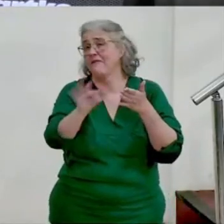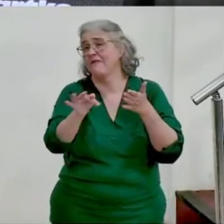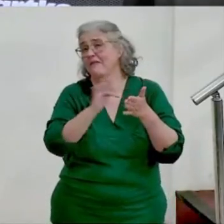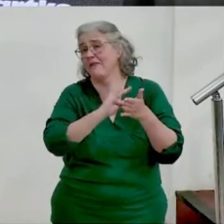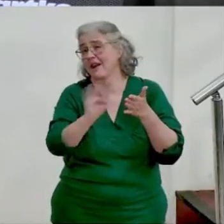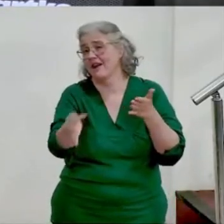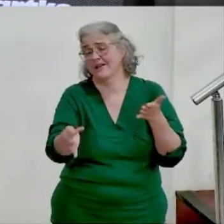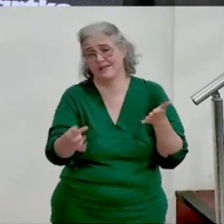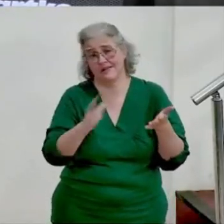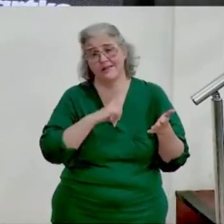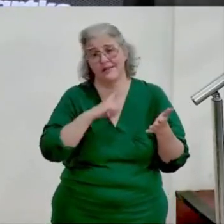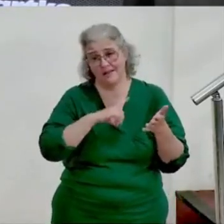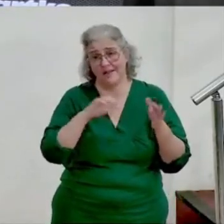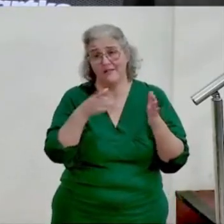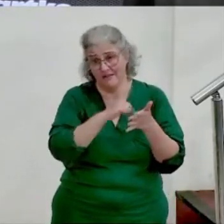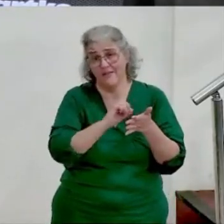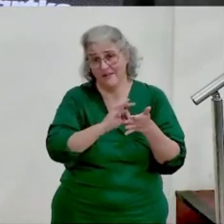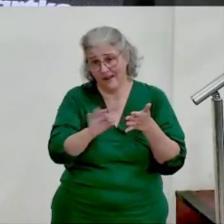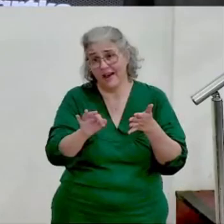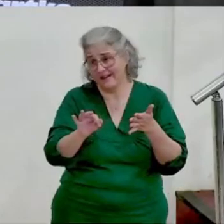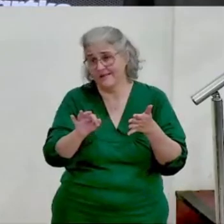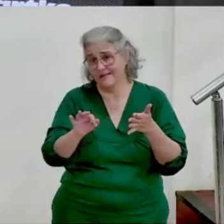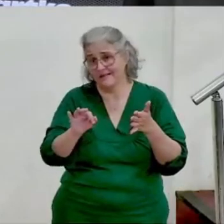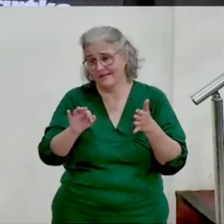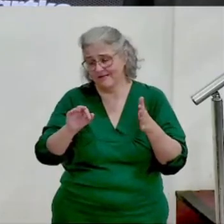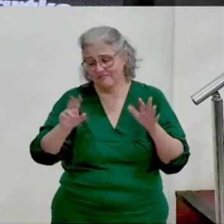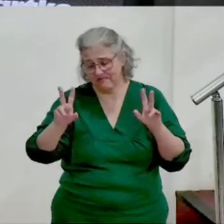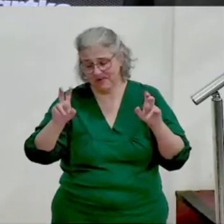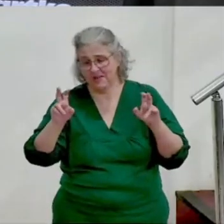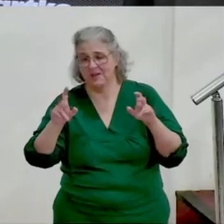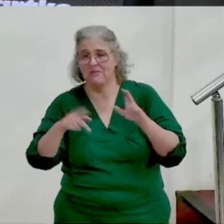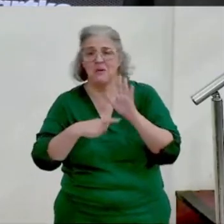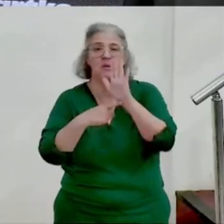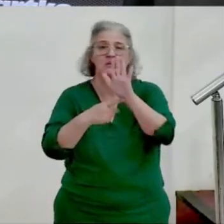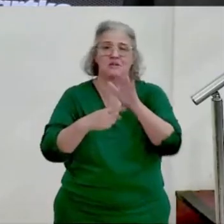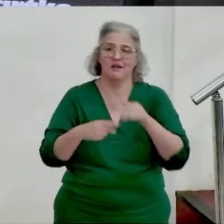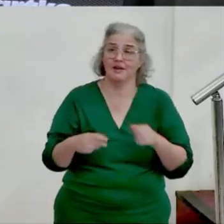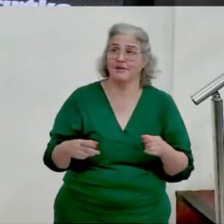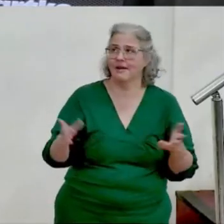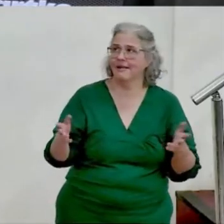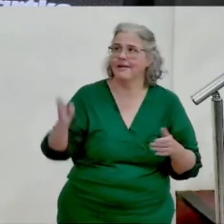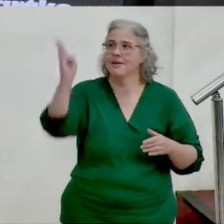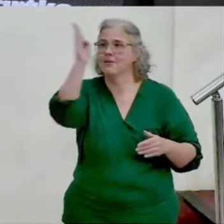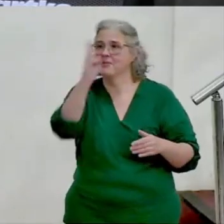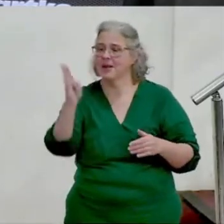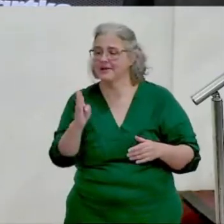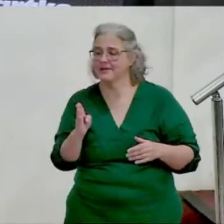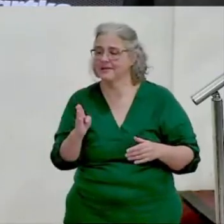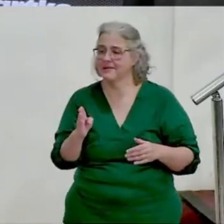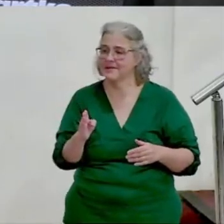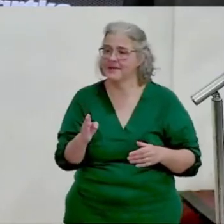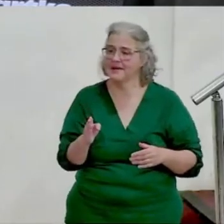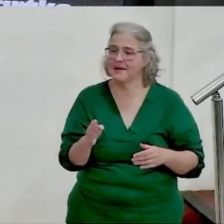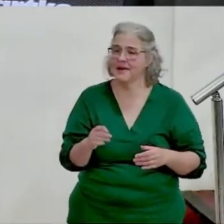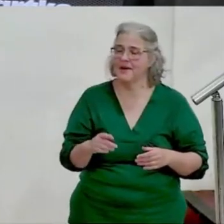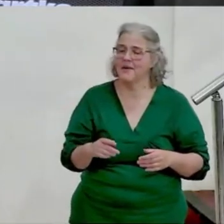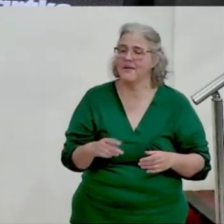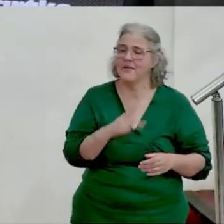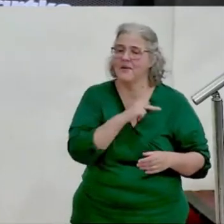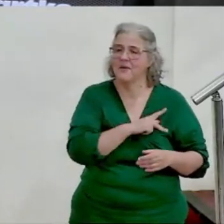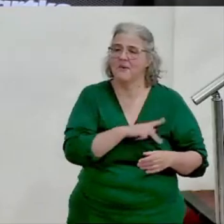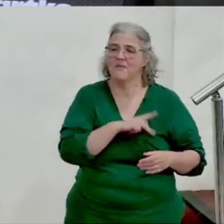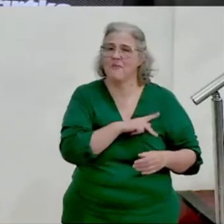5. Ninguém segura este país. Brasil, pátria educadora. Brasil, pátria